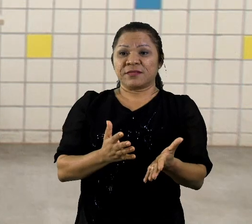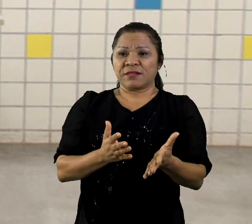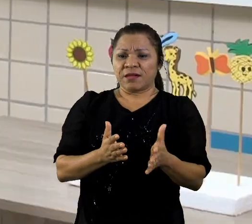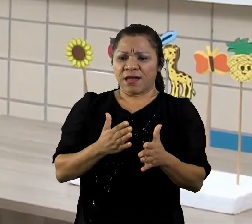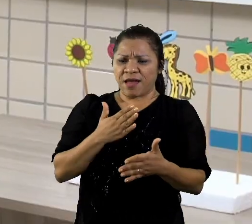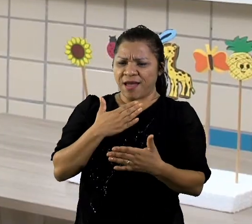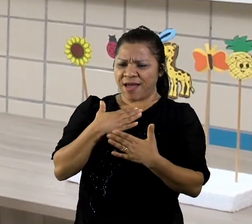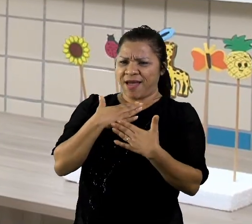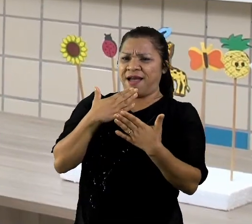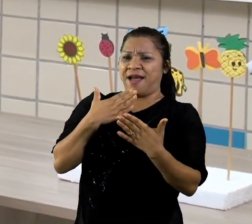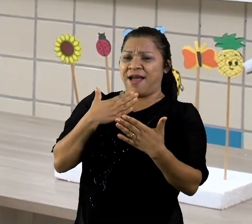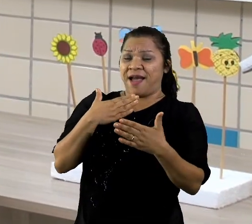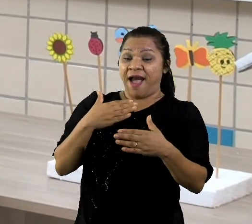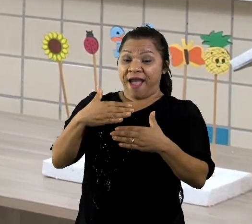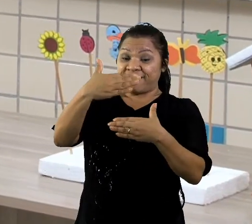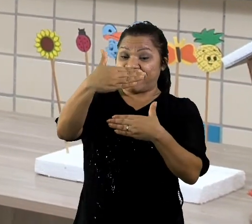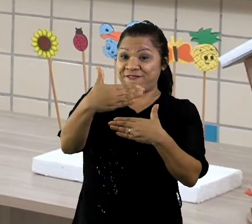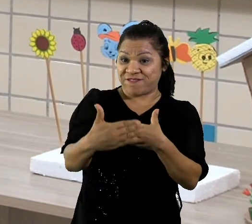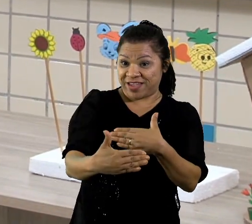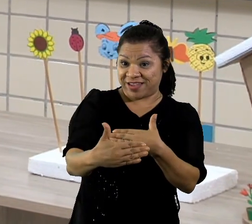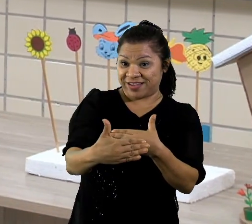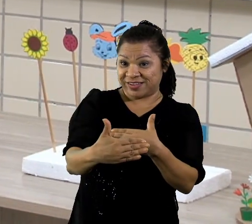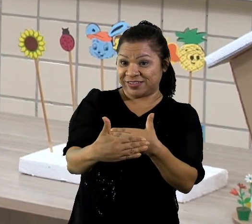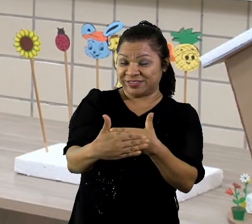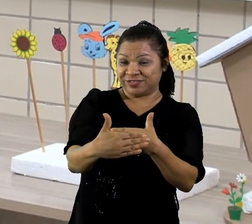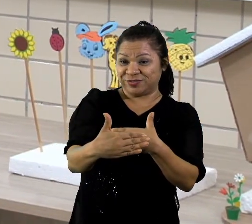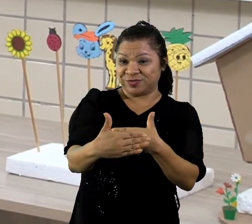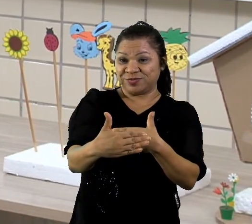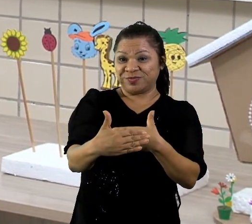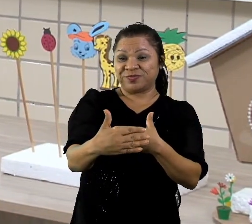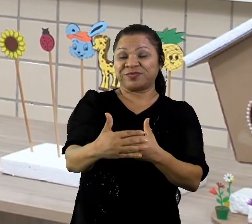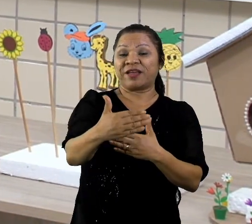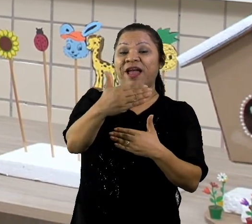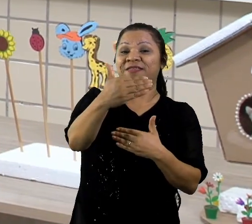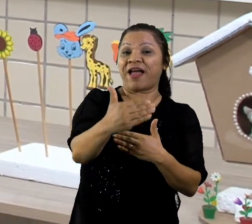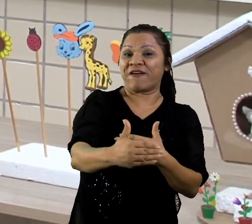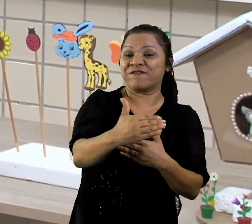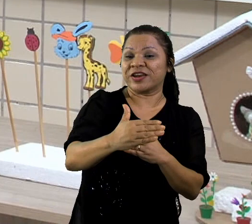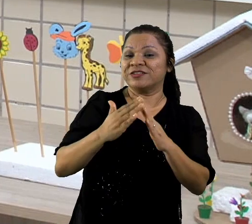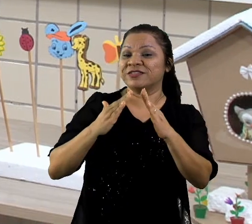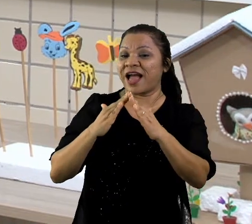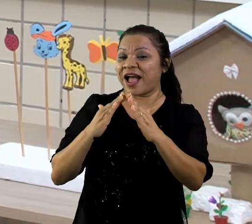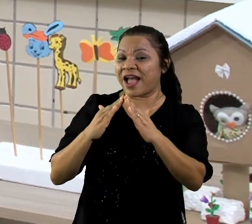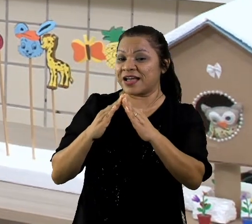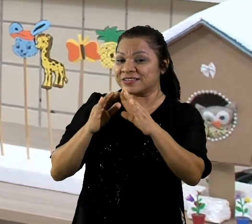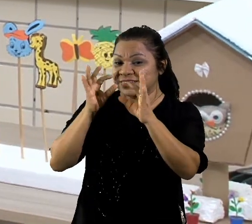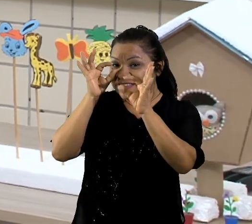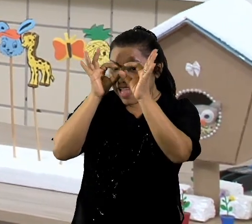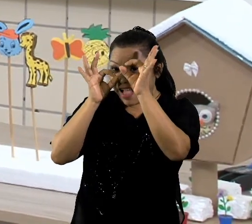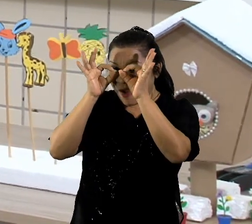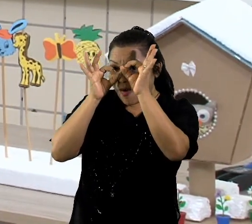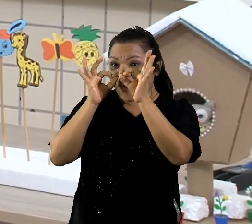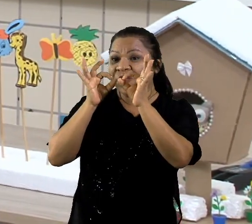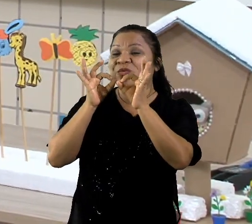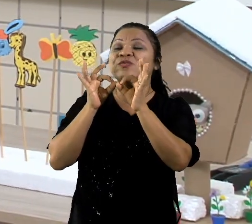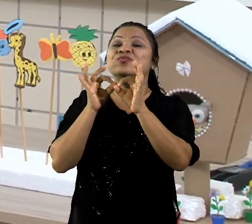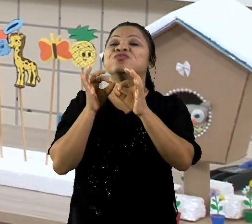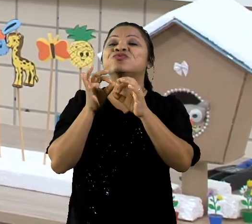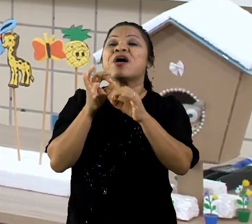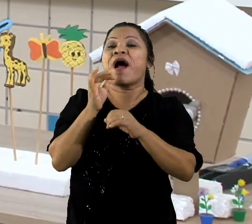Opa! Na frente. Quem vai ficar na frente da casinha da coruja? O